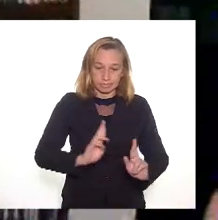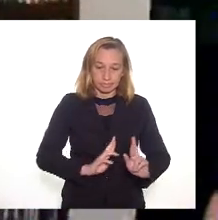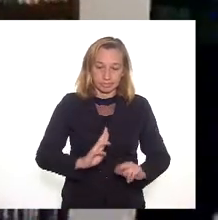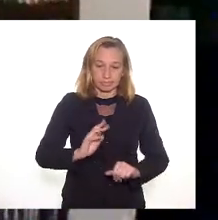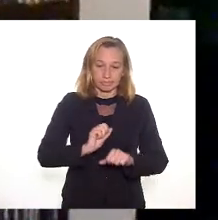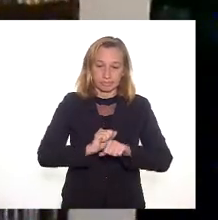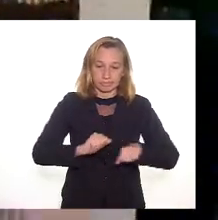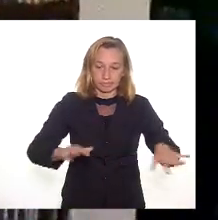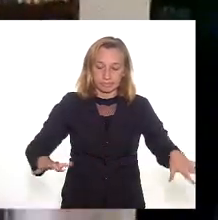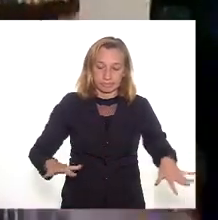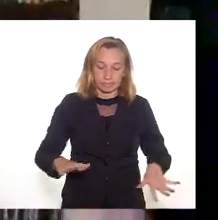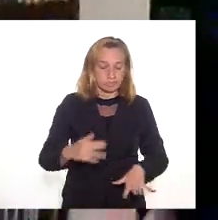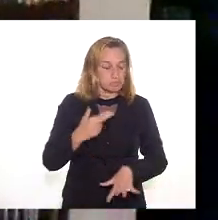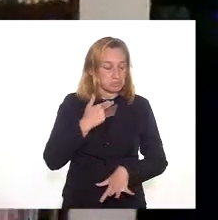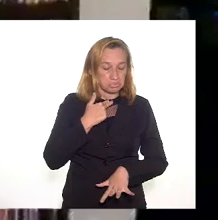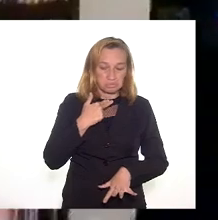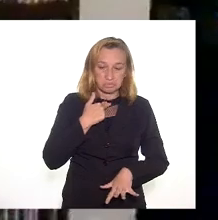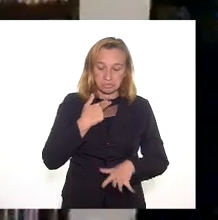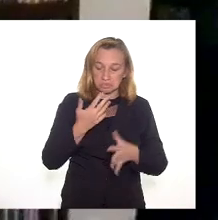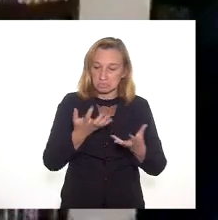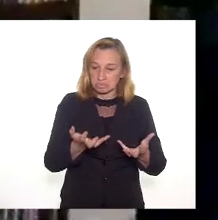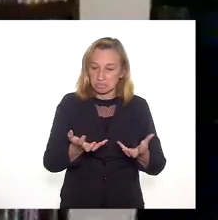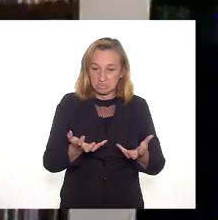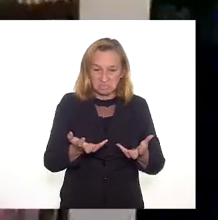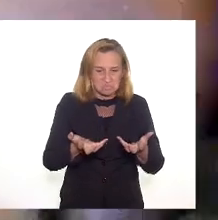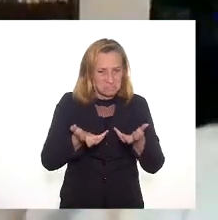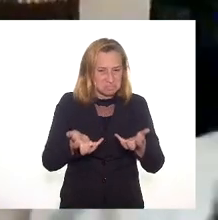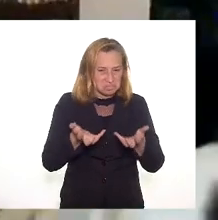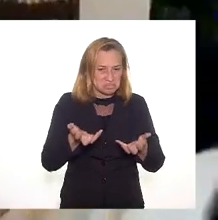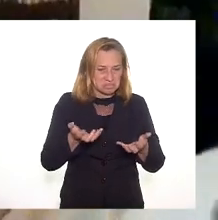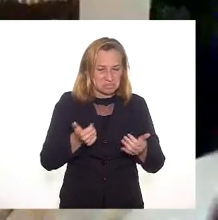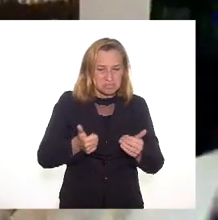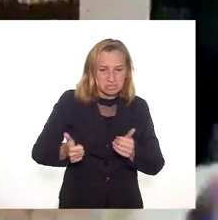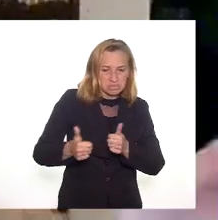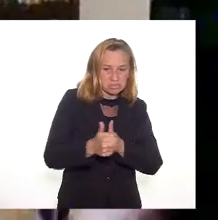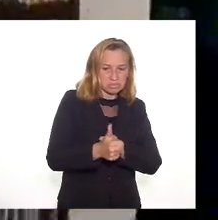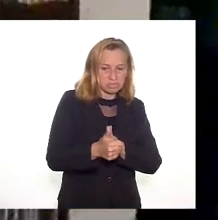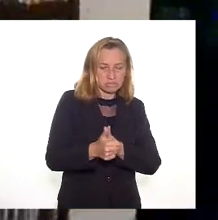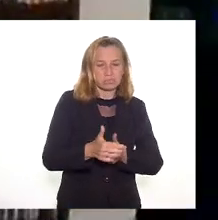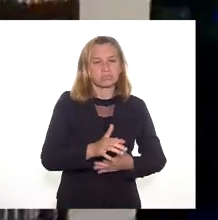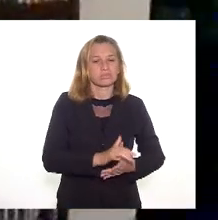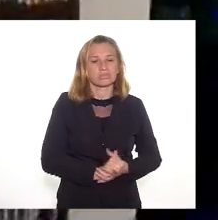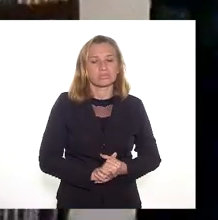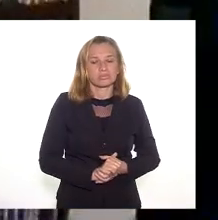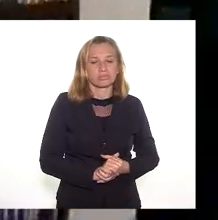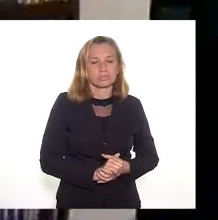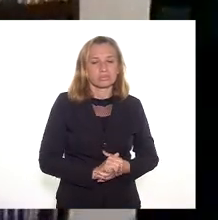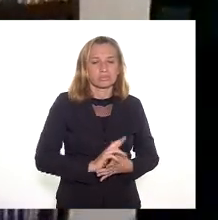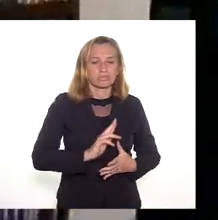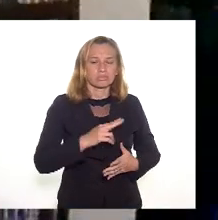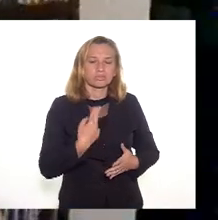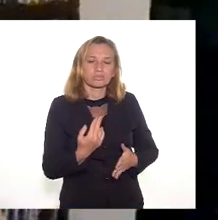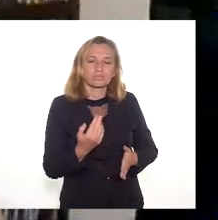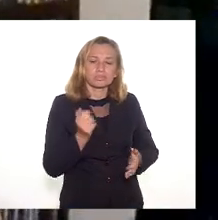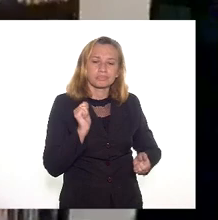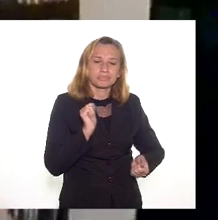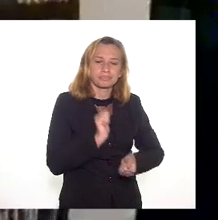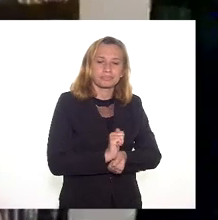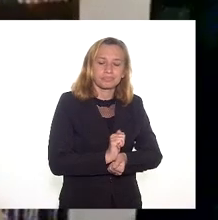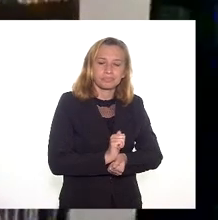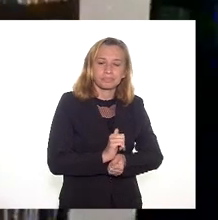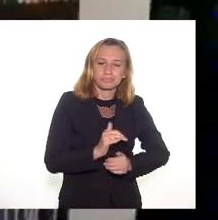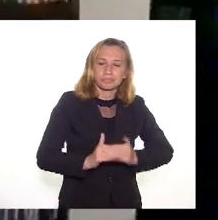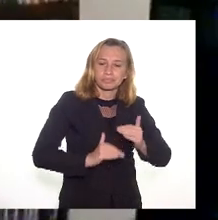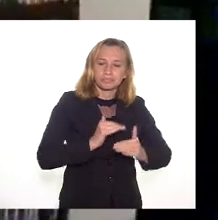não se pode querer enfrentar ou pelo menos barrar o